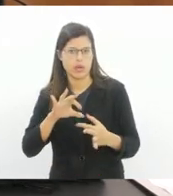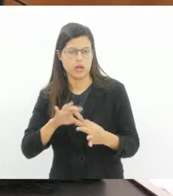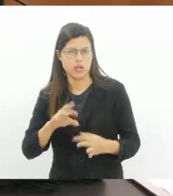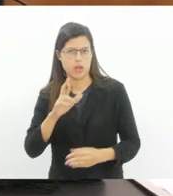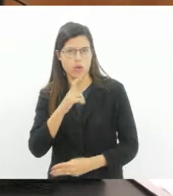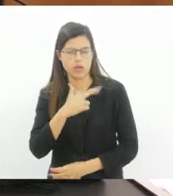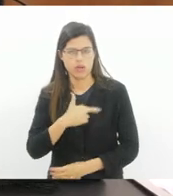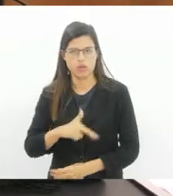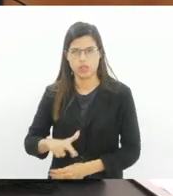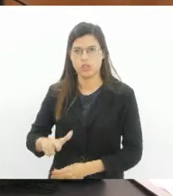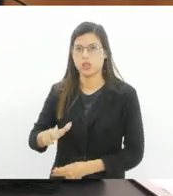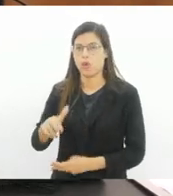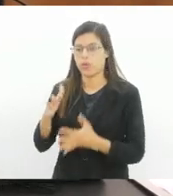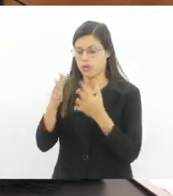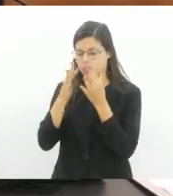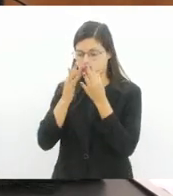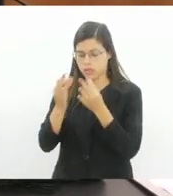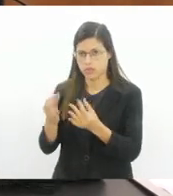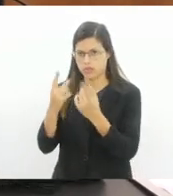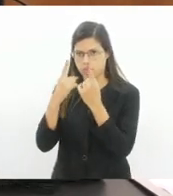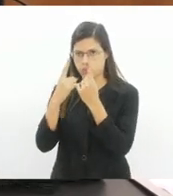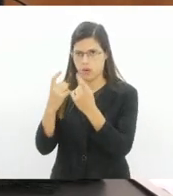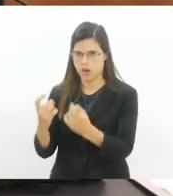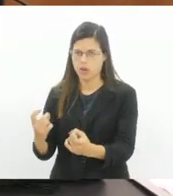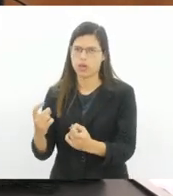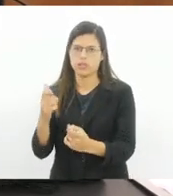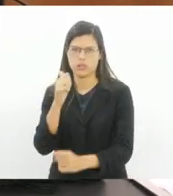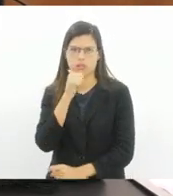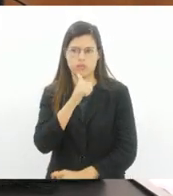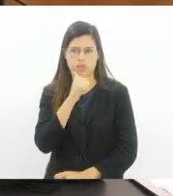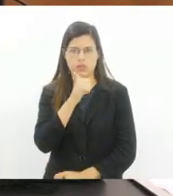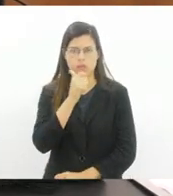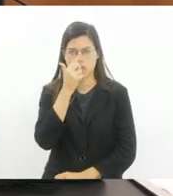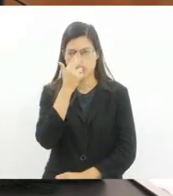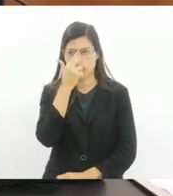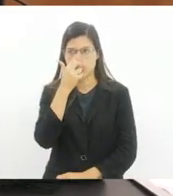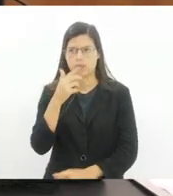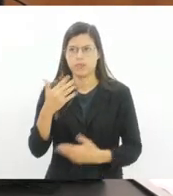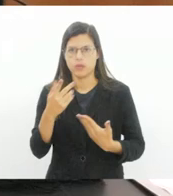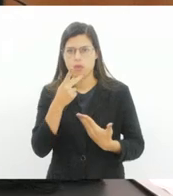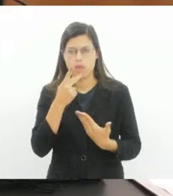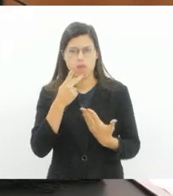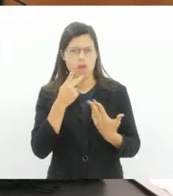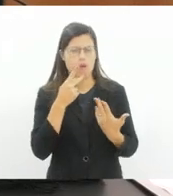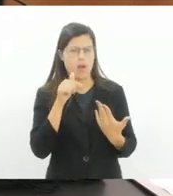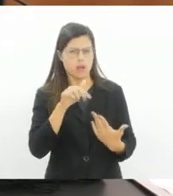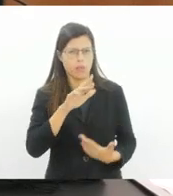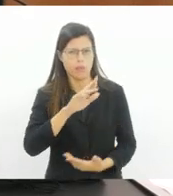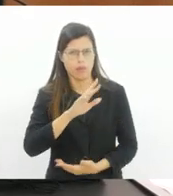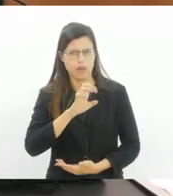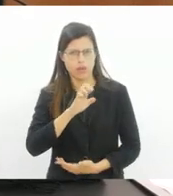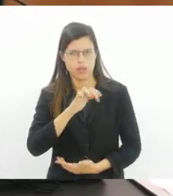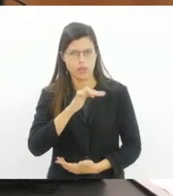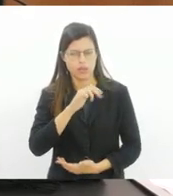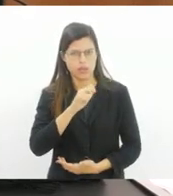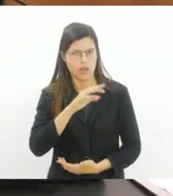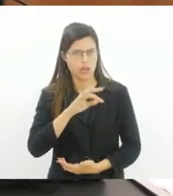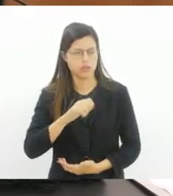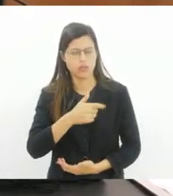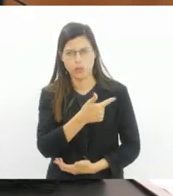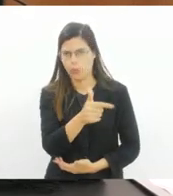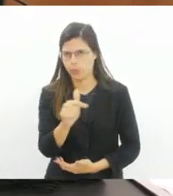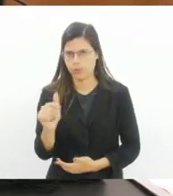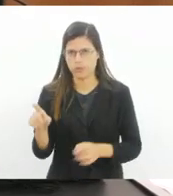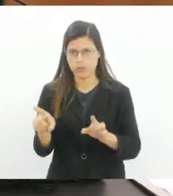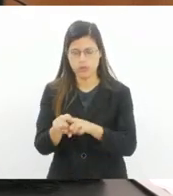violência sexual. Então, foi pontuado aqui, se não me engano, pela Renata e outros, de que a